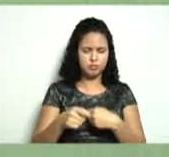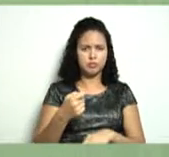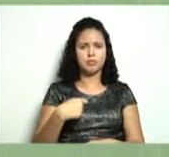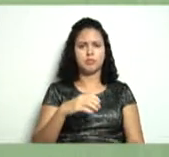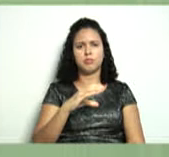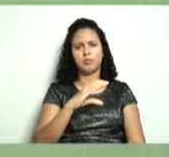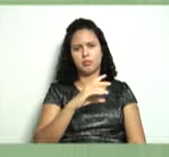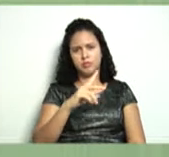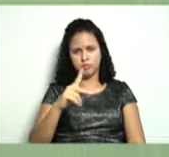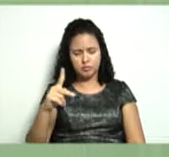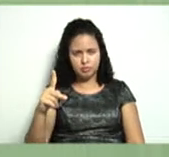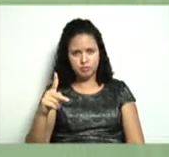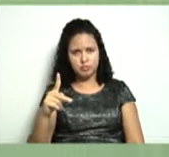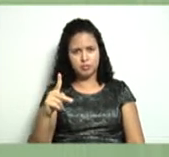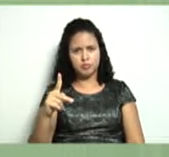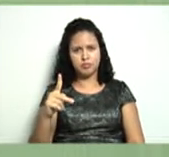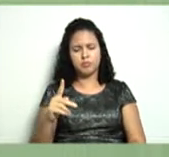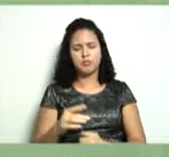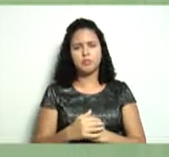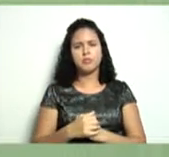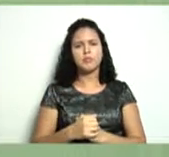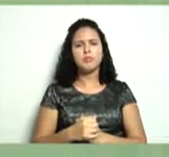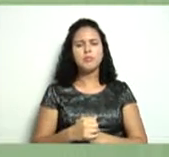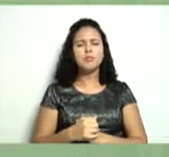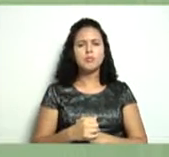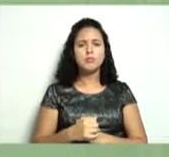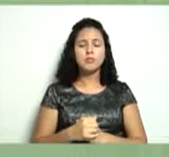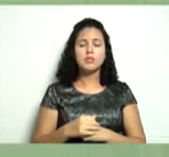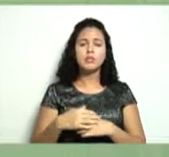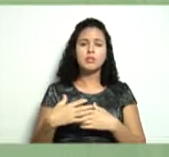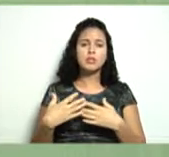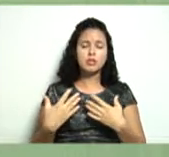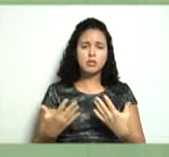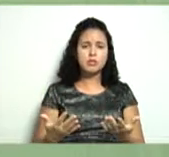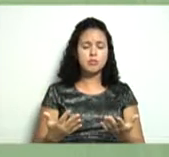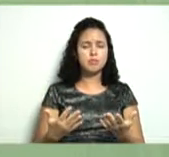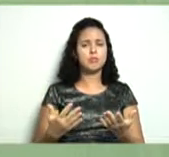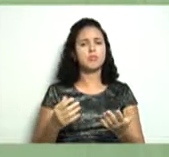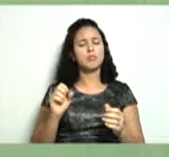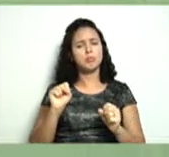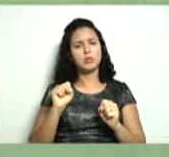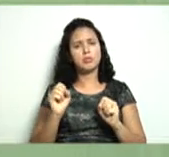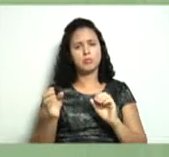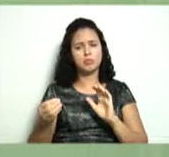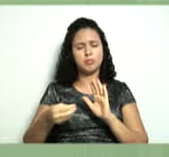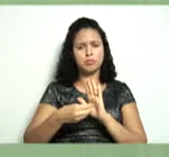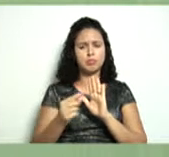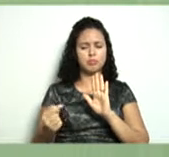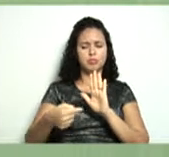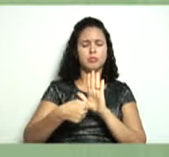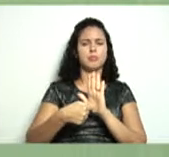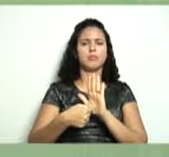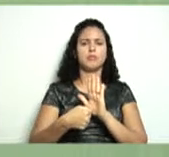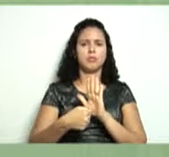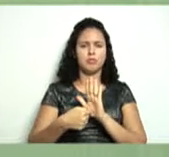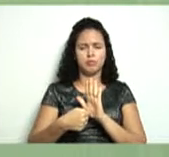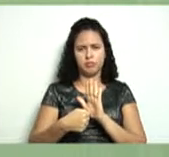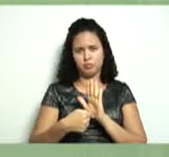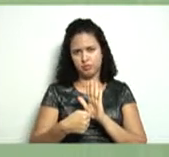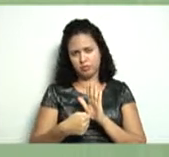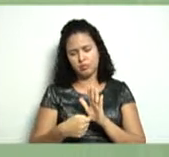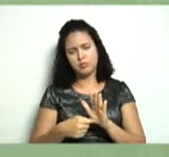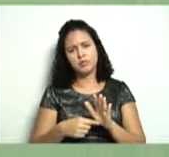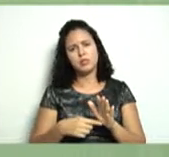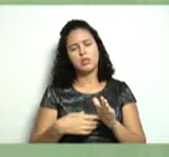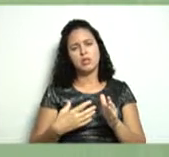administrativamente a cooperativa. Até aqui a gente até poderia colocar um ponto final aqui, um ponto seguido, lógico, porque